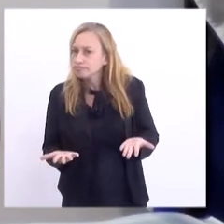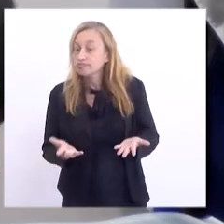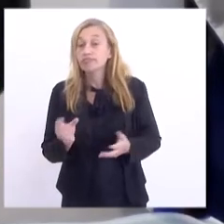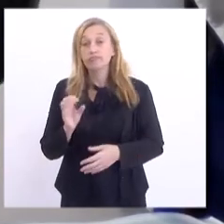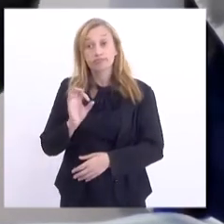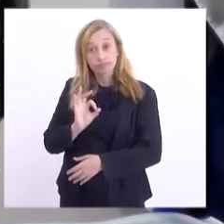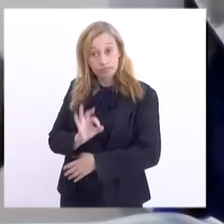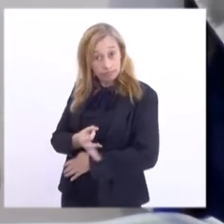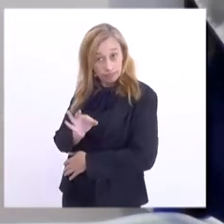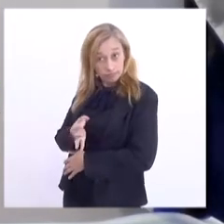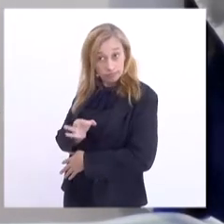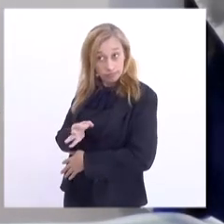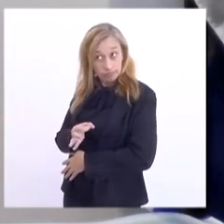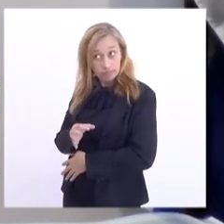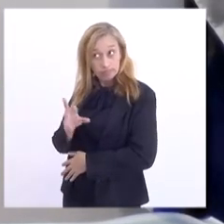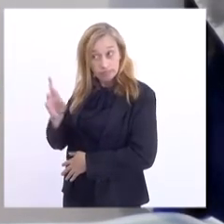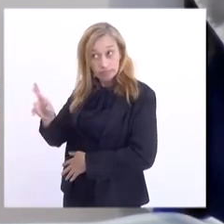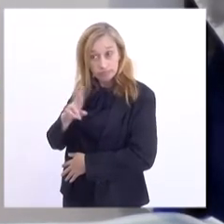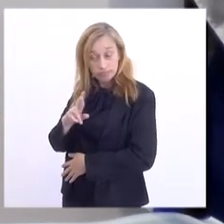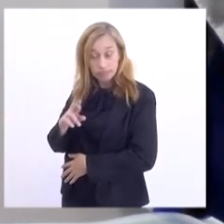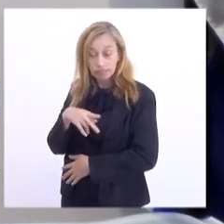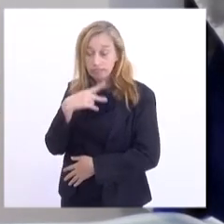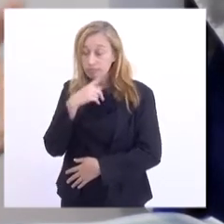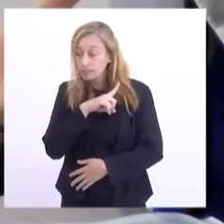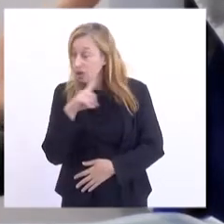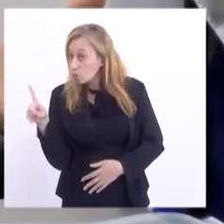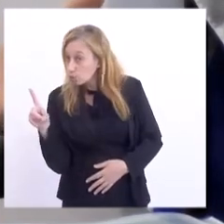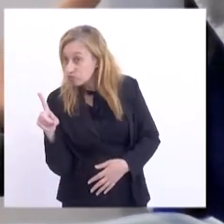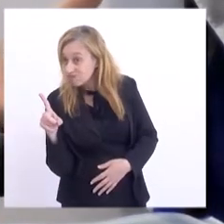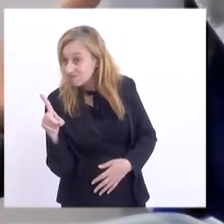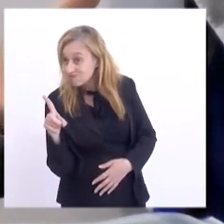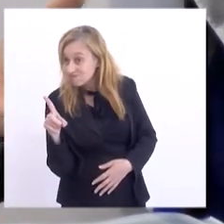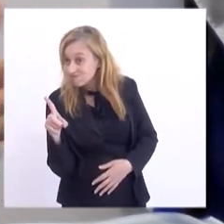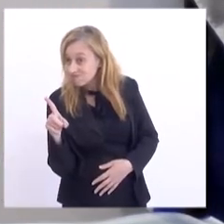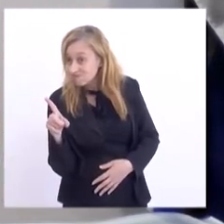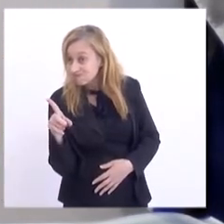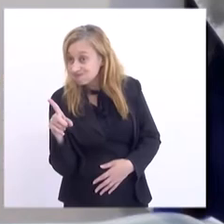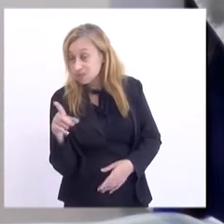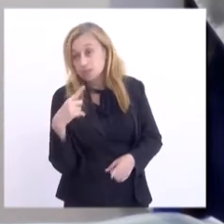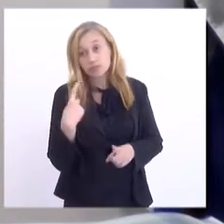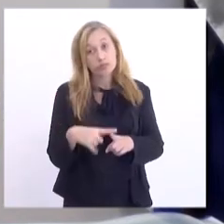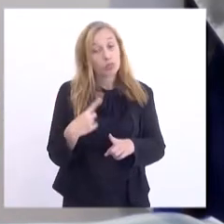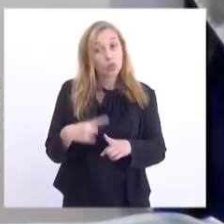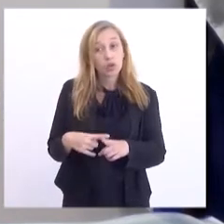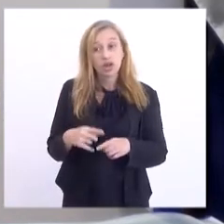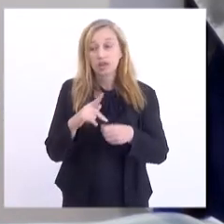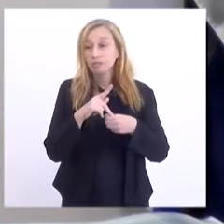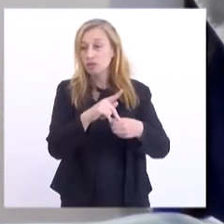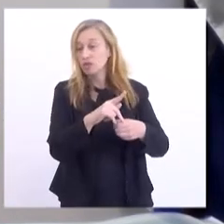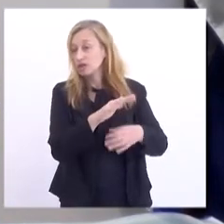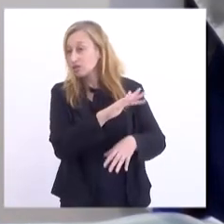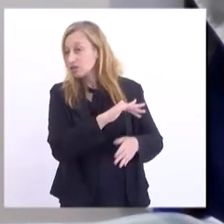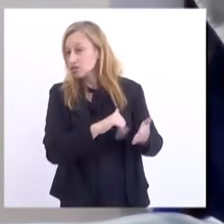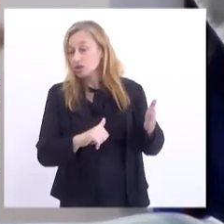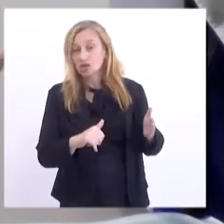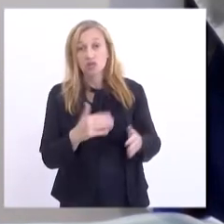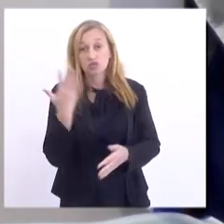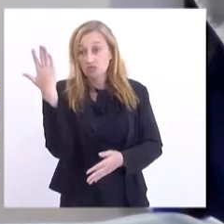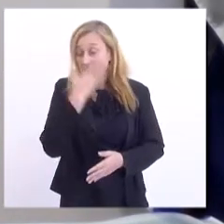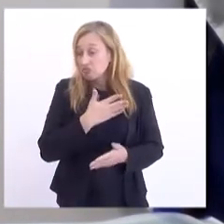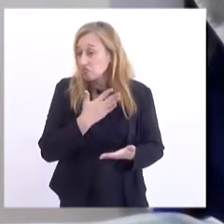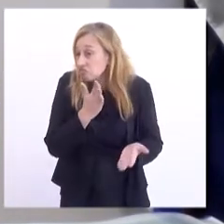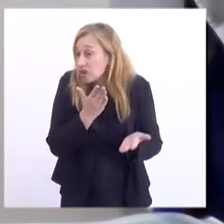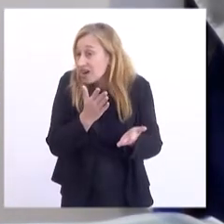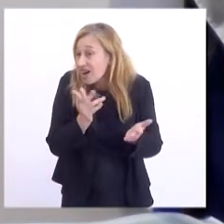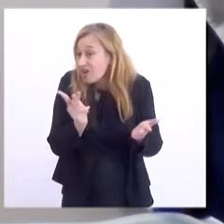Possivelmente É ele que vai responder vai dizer não porque ele tirando a procuradoria eu não vi acontecer